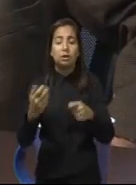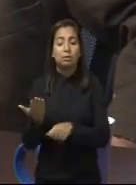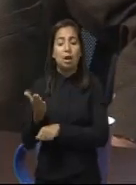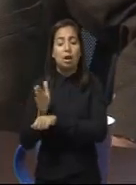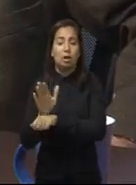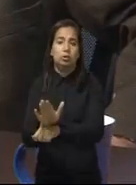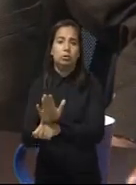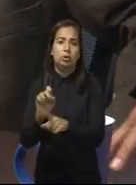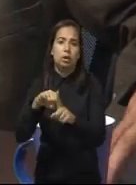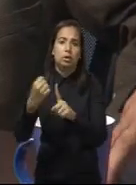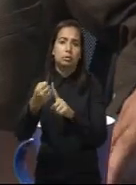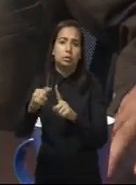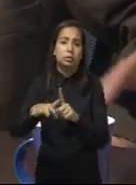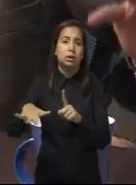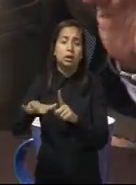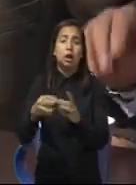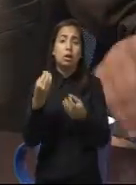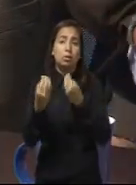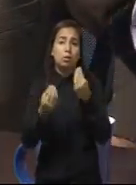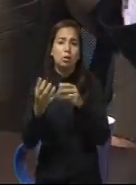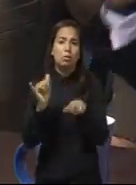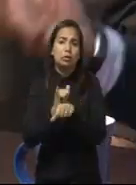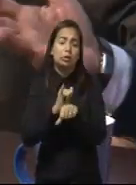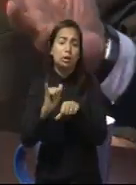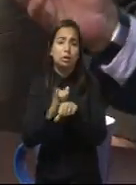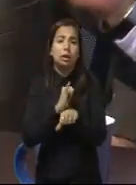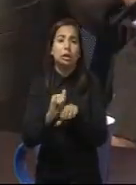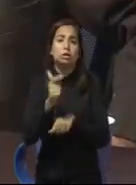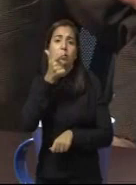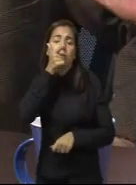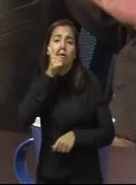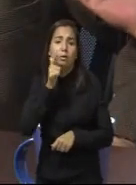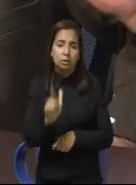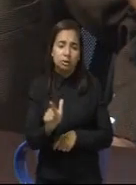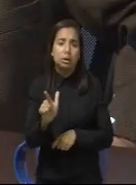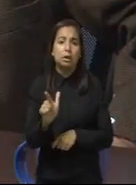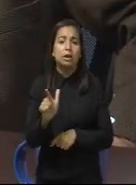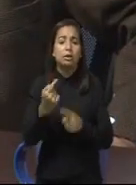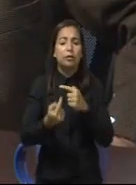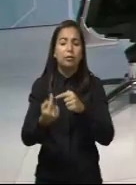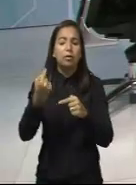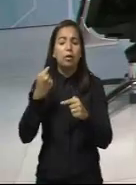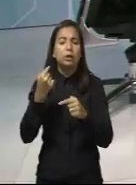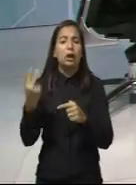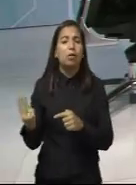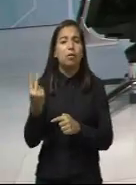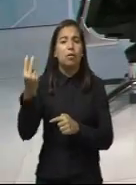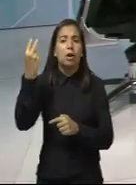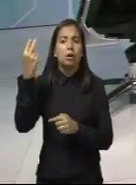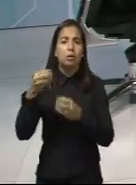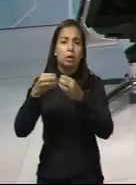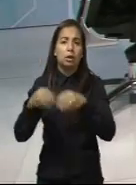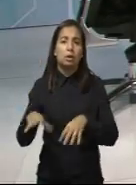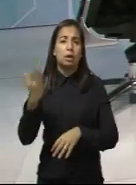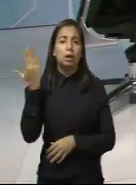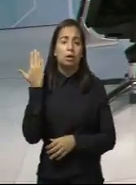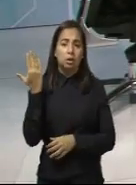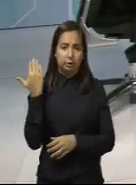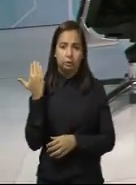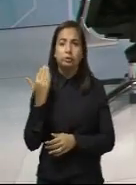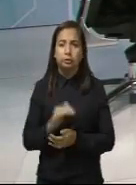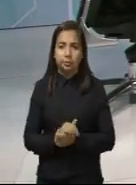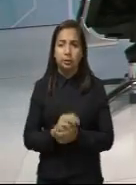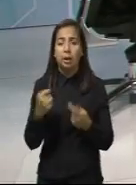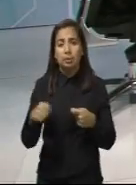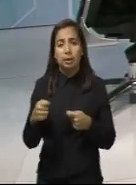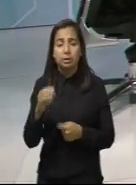sociedade civil a buscar a recomposição desses princípios, desses valores que comandam a construção É um negócio do Estado complicado,